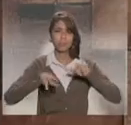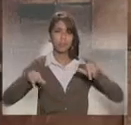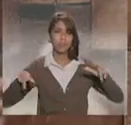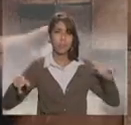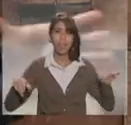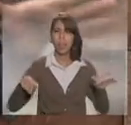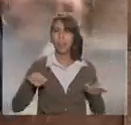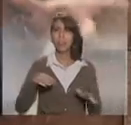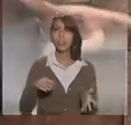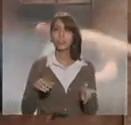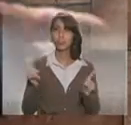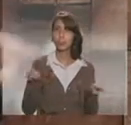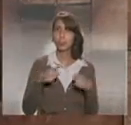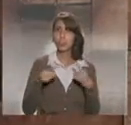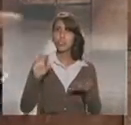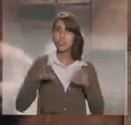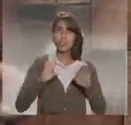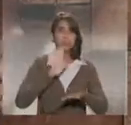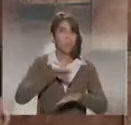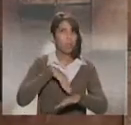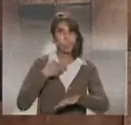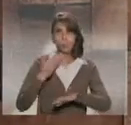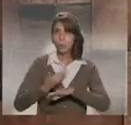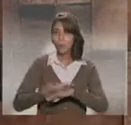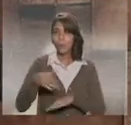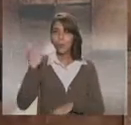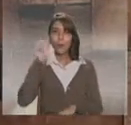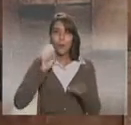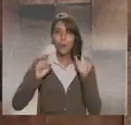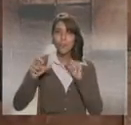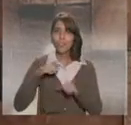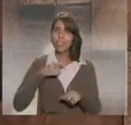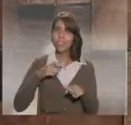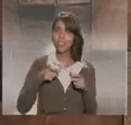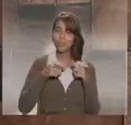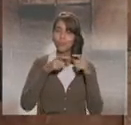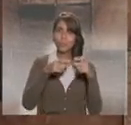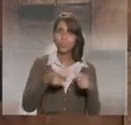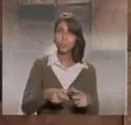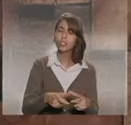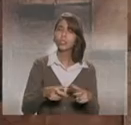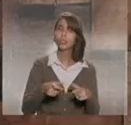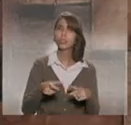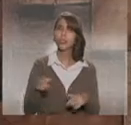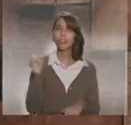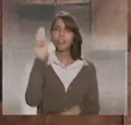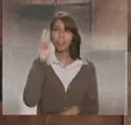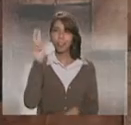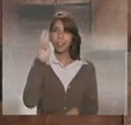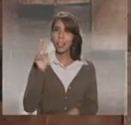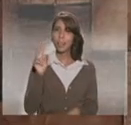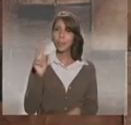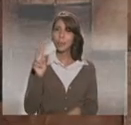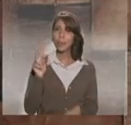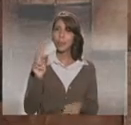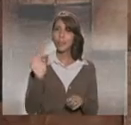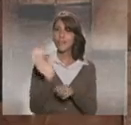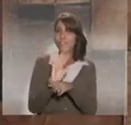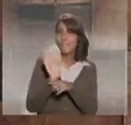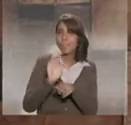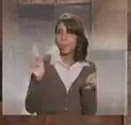arranjos a gente ficava o dia inteiro ouvindo tinha muito disco na minha casa e tal me lembro se especificamente trilhas de filmes